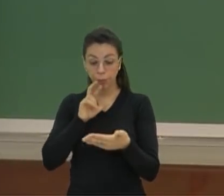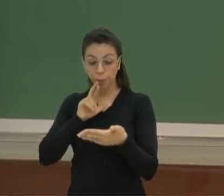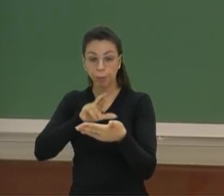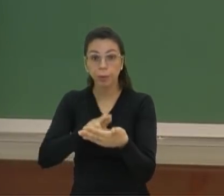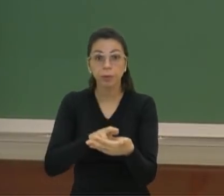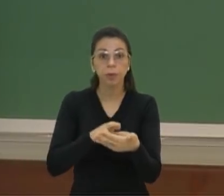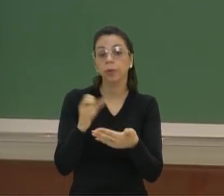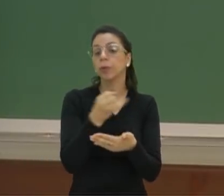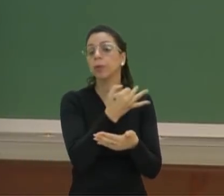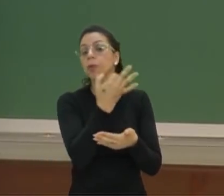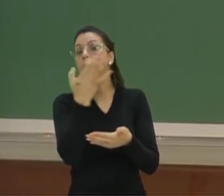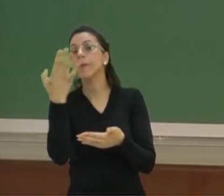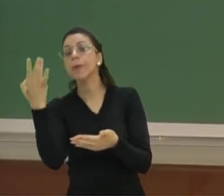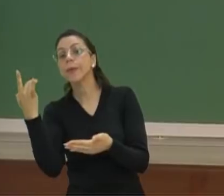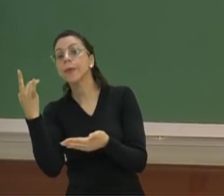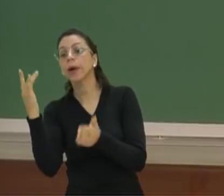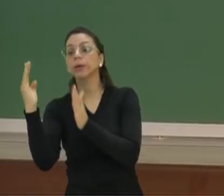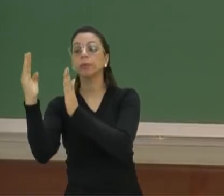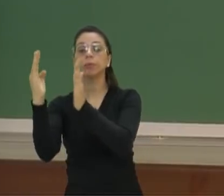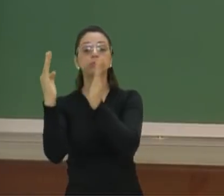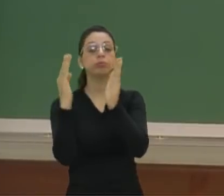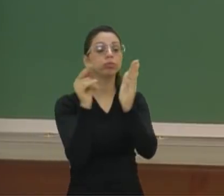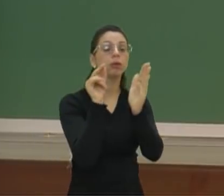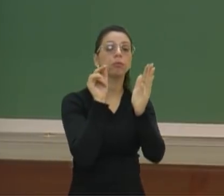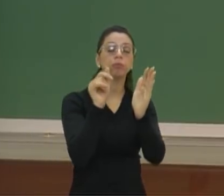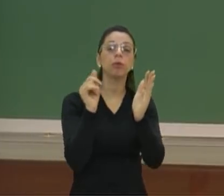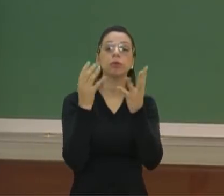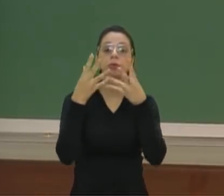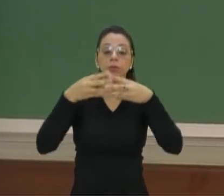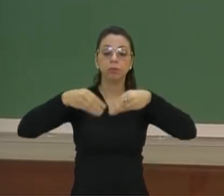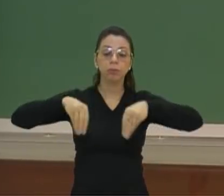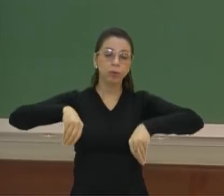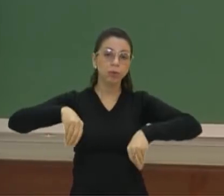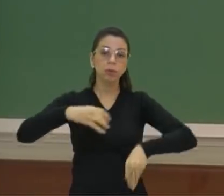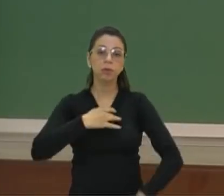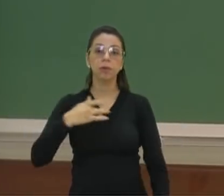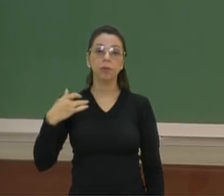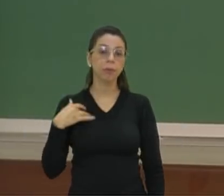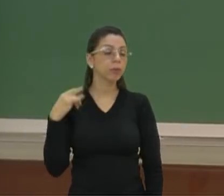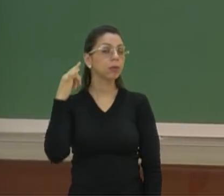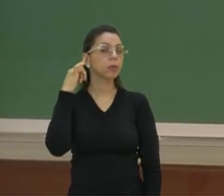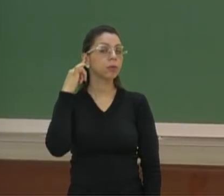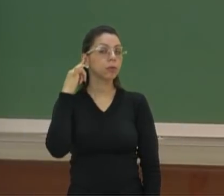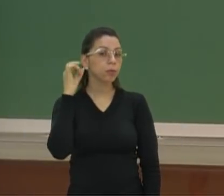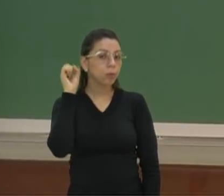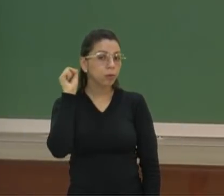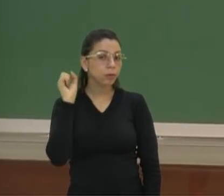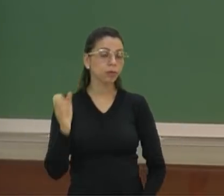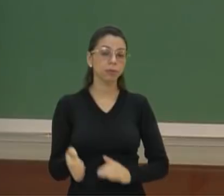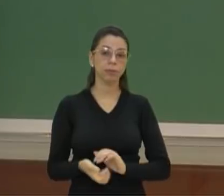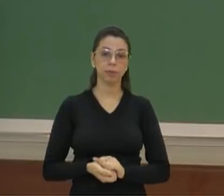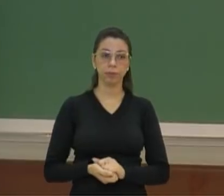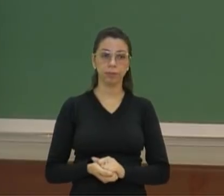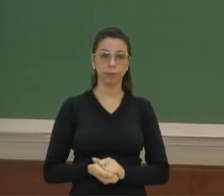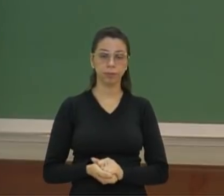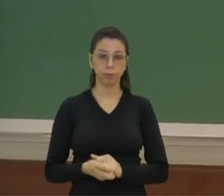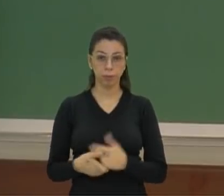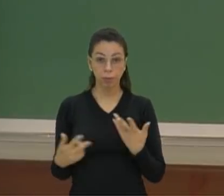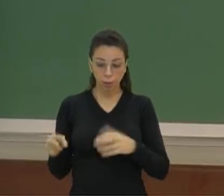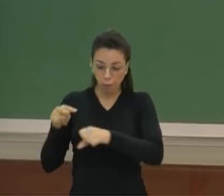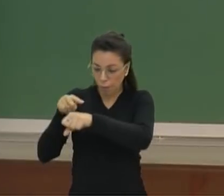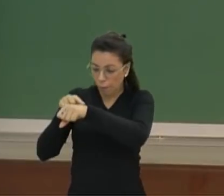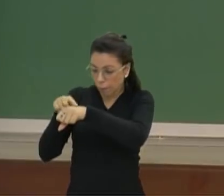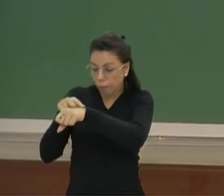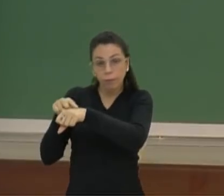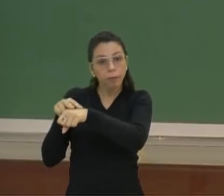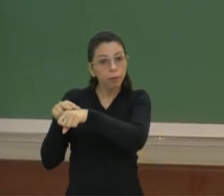deles podem ser prejudiciais à nossa orelha. Lembra que a gente falou que o verde,